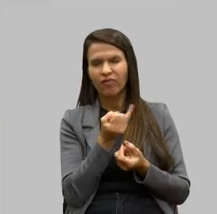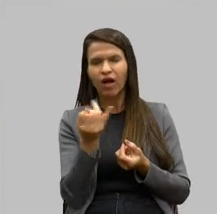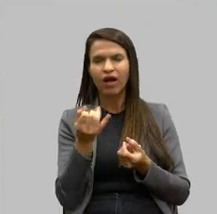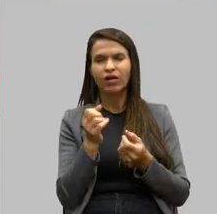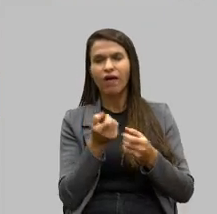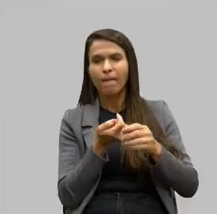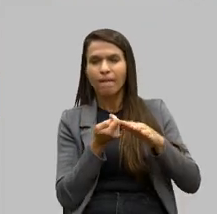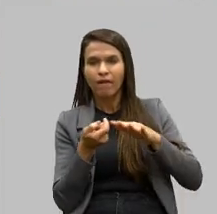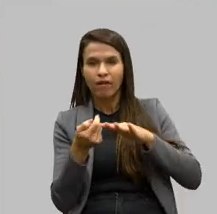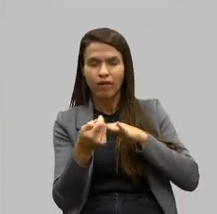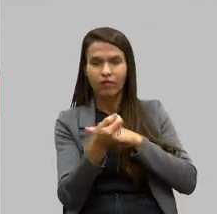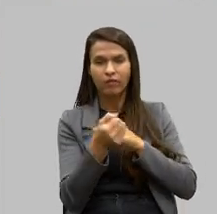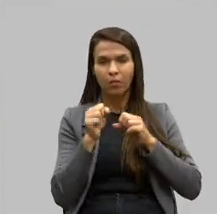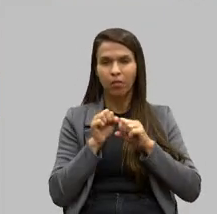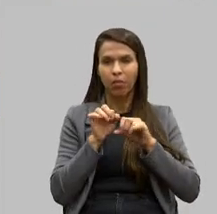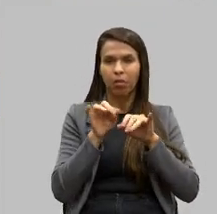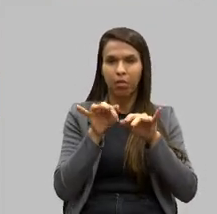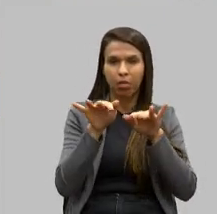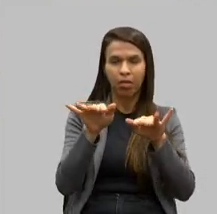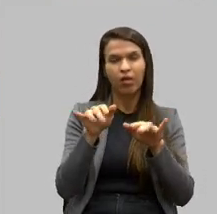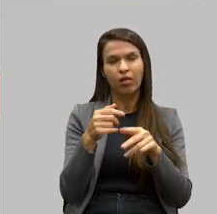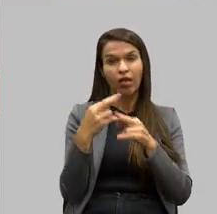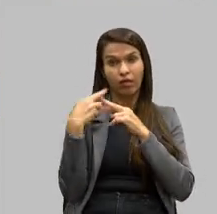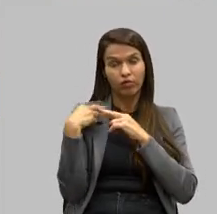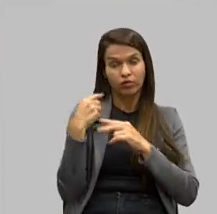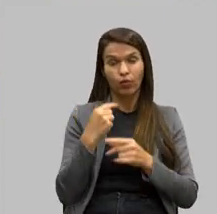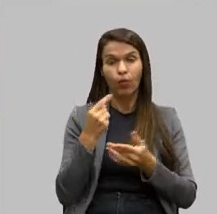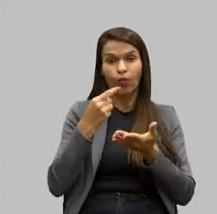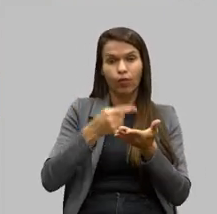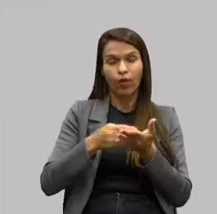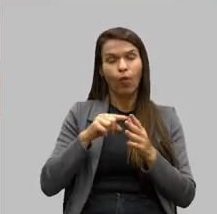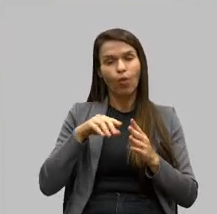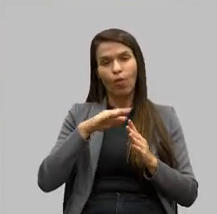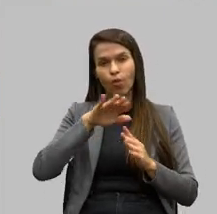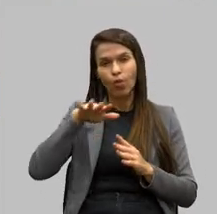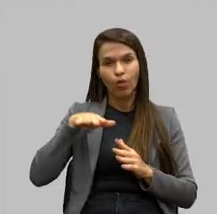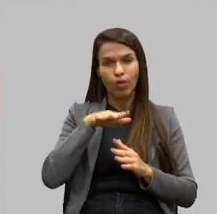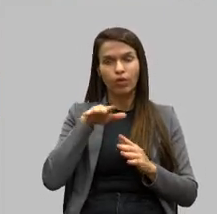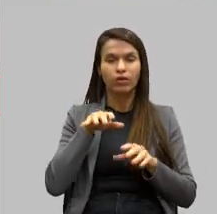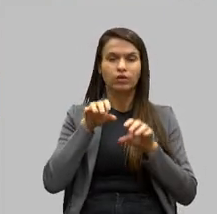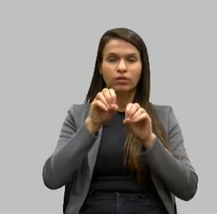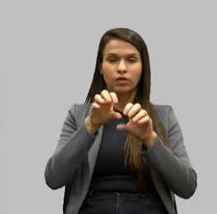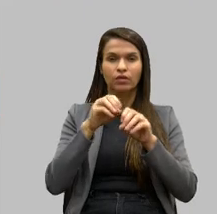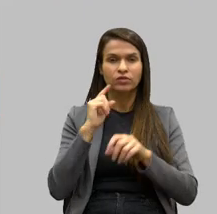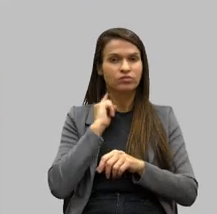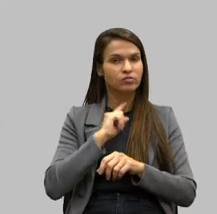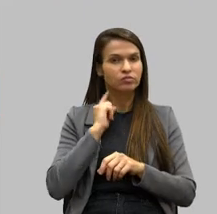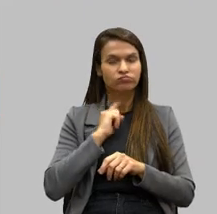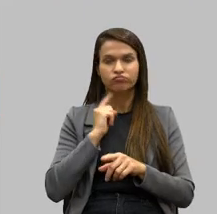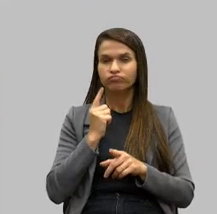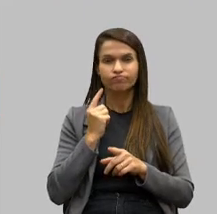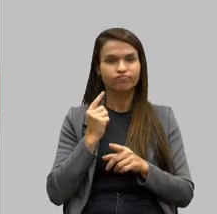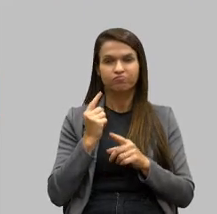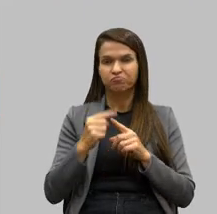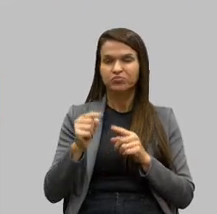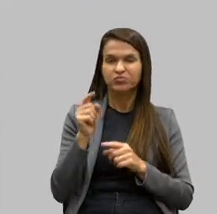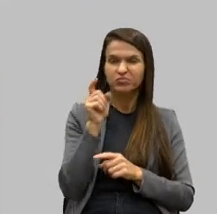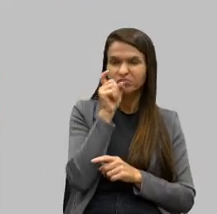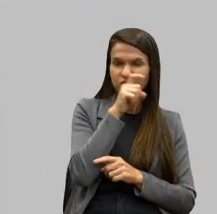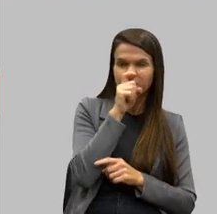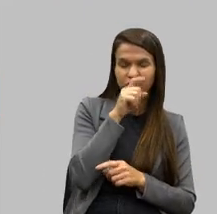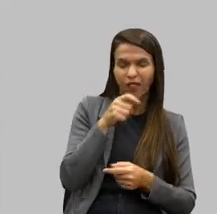difundidas, mas nossa responsabilidade e compromisso com toda a educação de Minas não permite bravatas, mentiras e